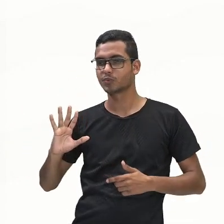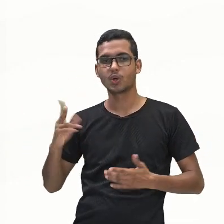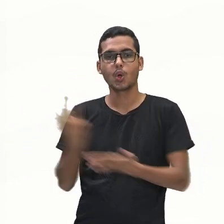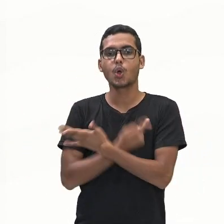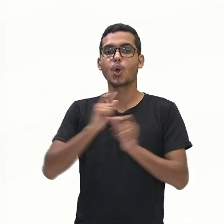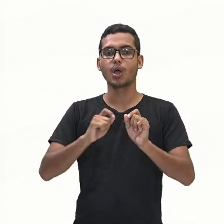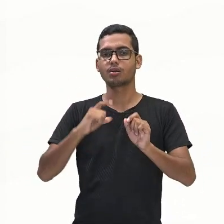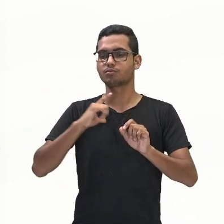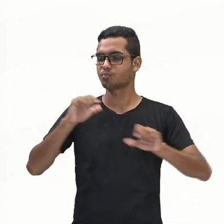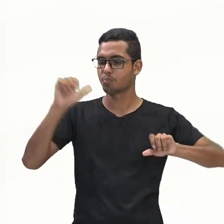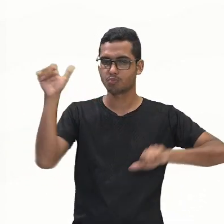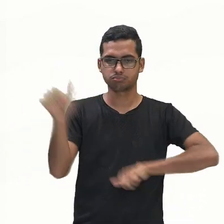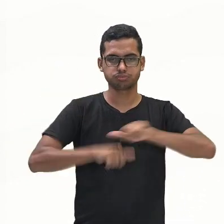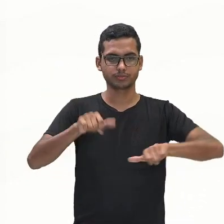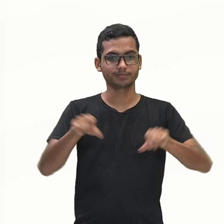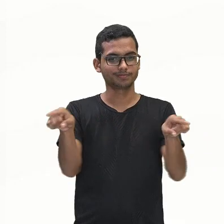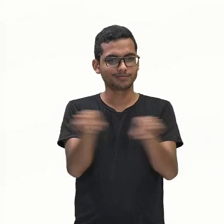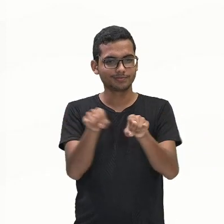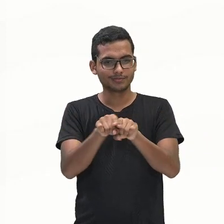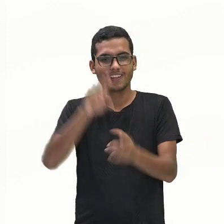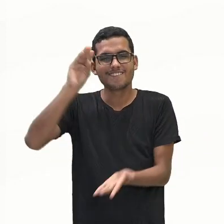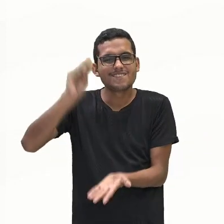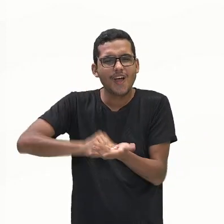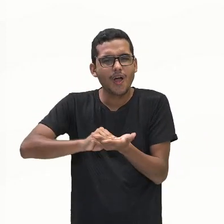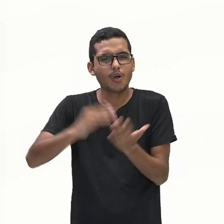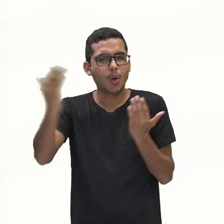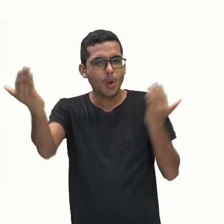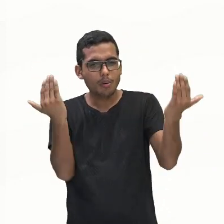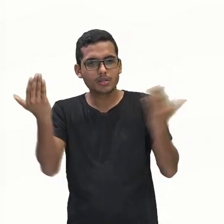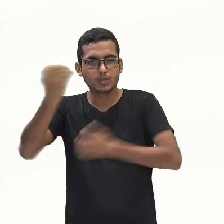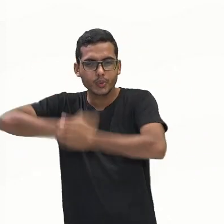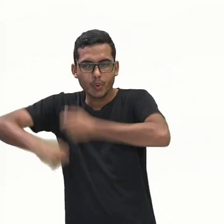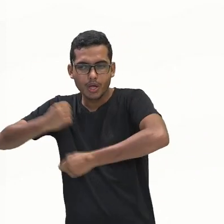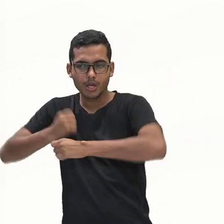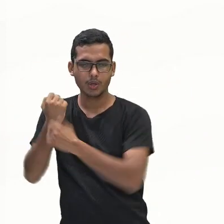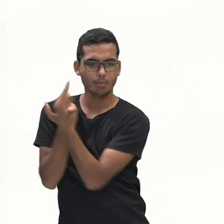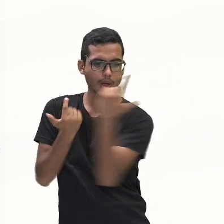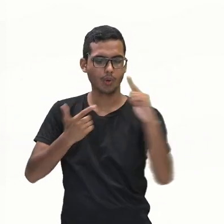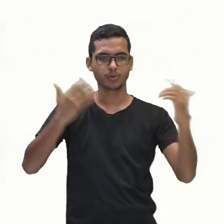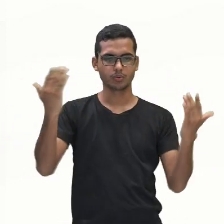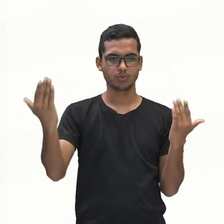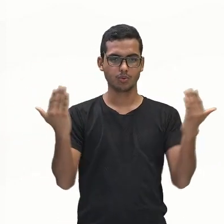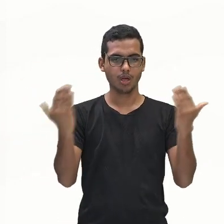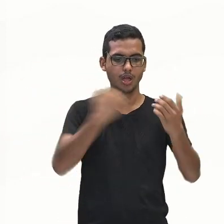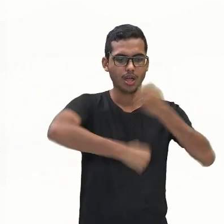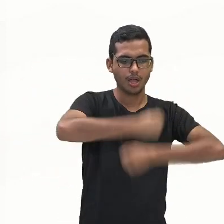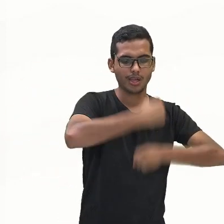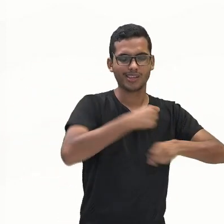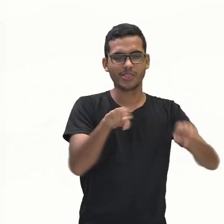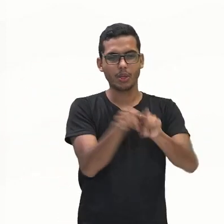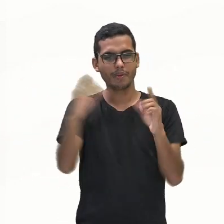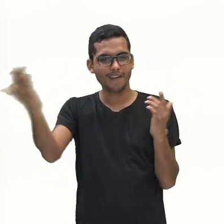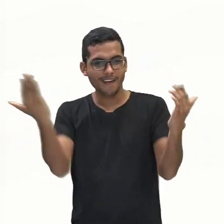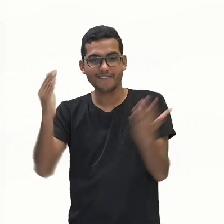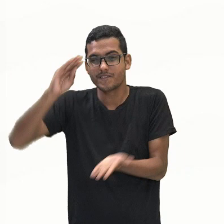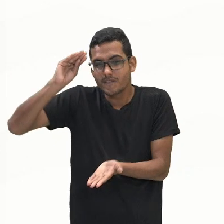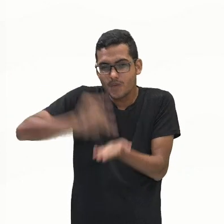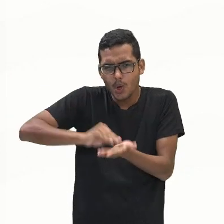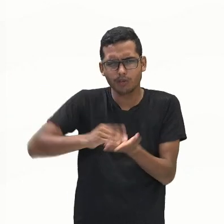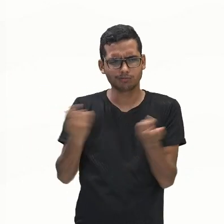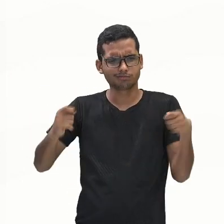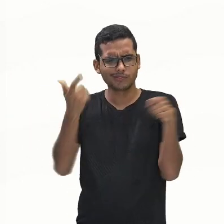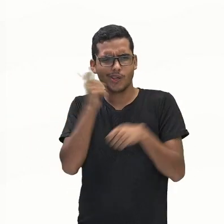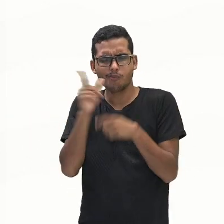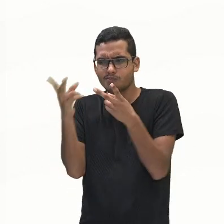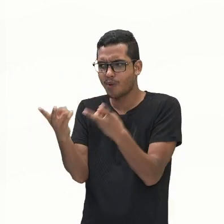A falta de comparabilidade de ano para ano, aqui também é uma outra situação, né, a gente até observa ali os dados para a